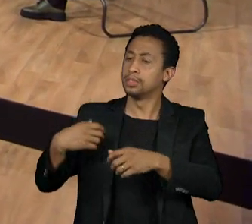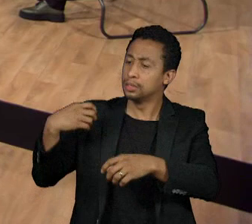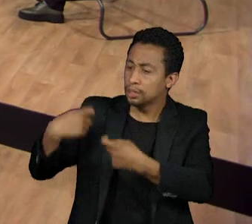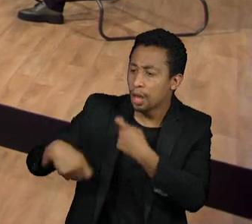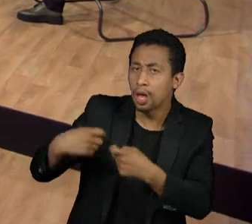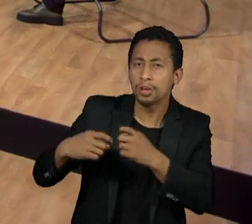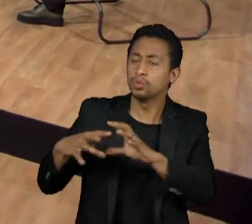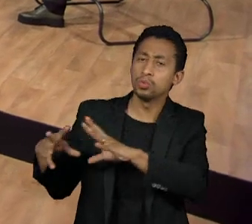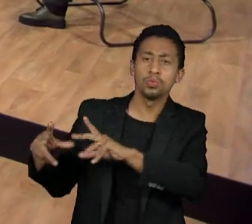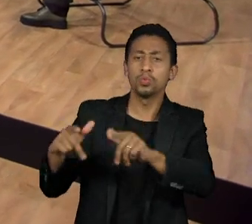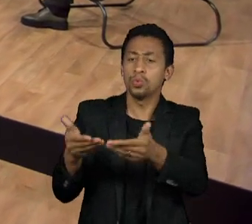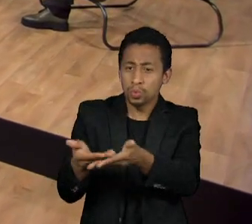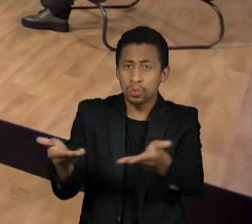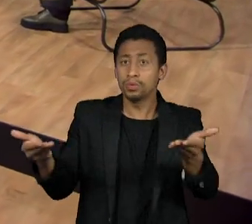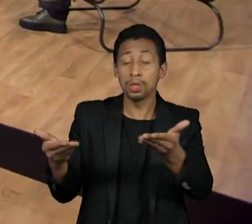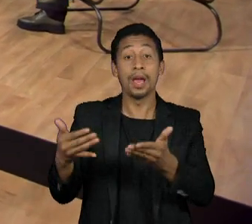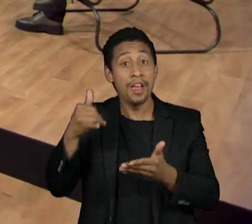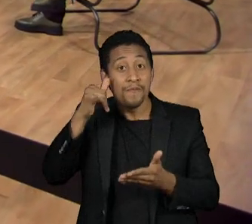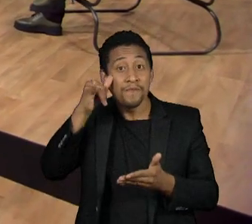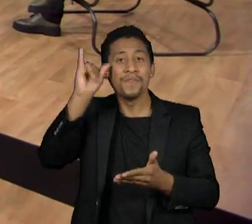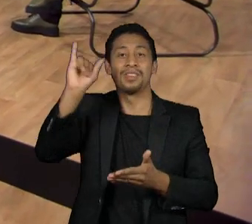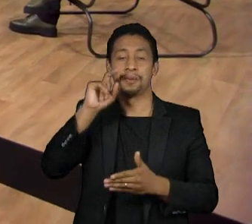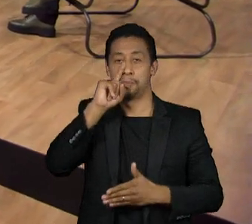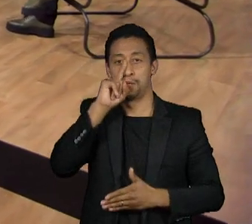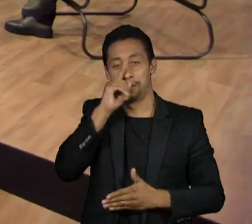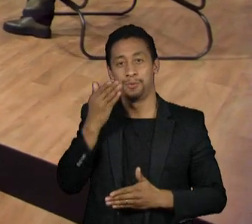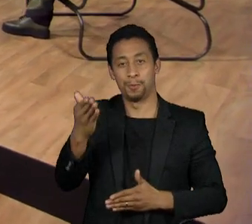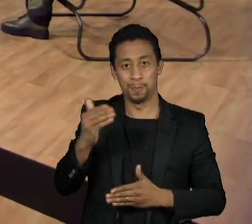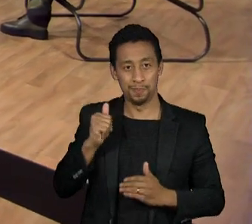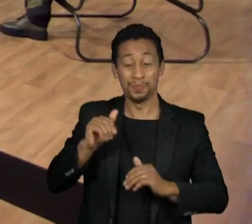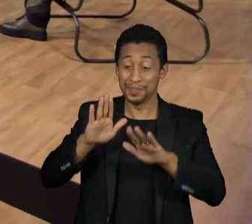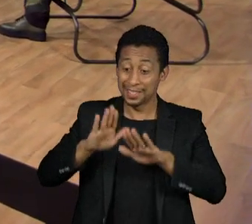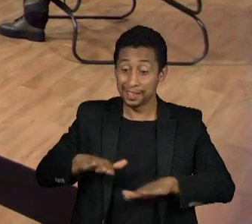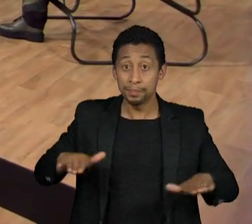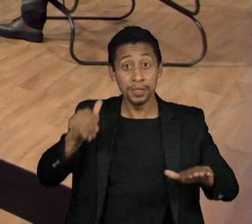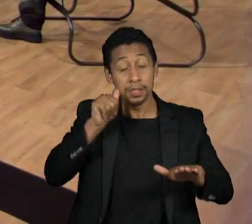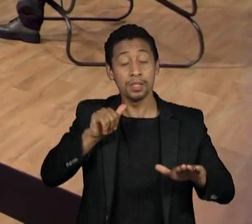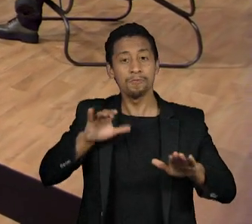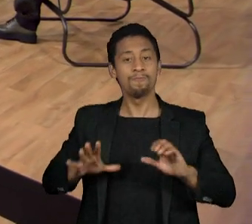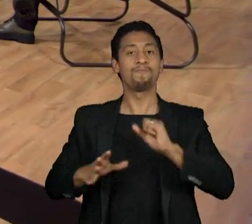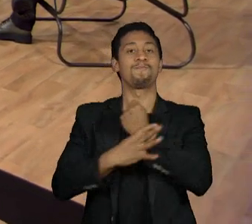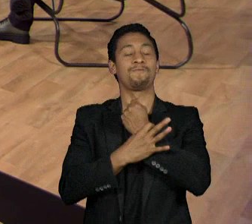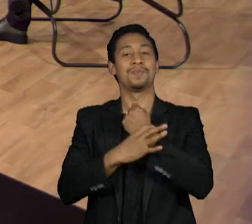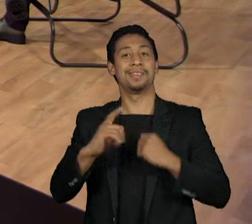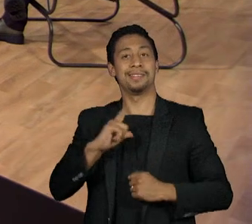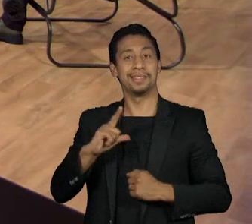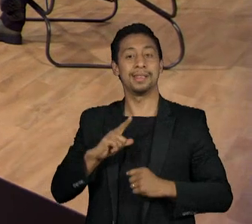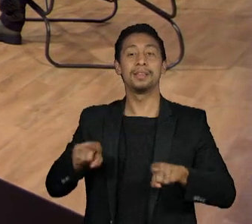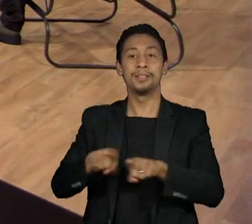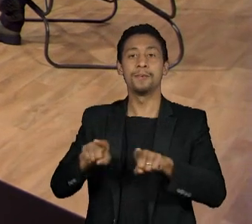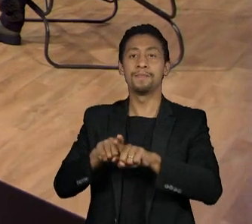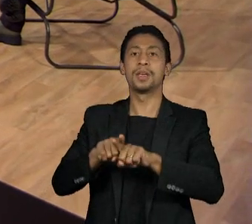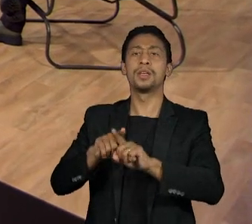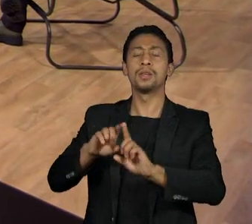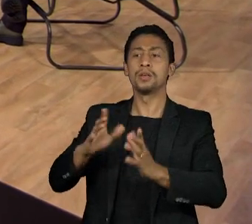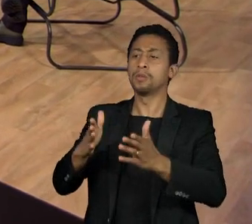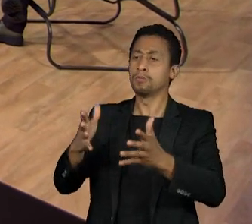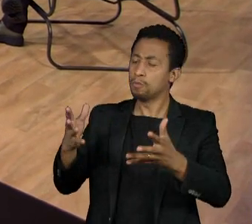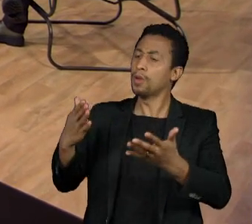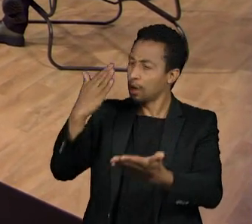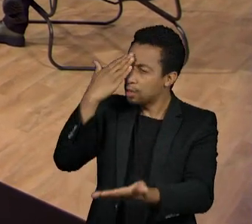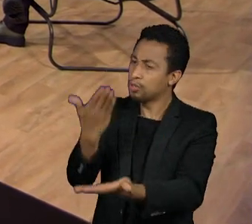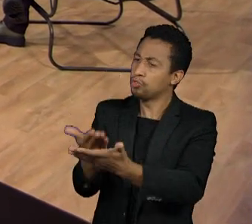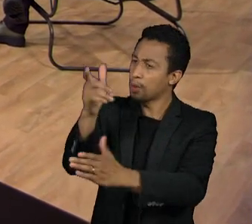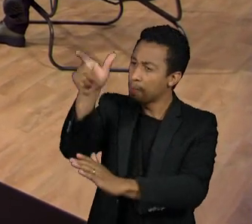fatores de risco. Por quê? Porque a gente traz para as meninas condições de segurança, principalmente de serem reconhecidas enquanto pessoas